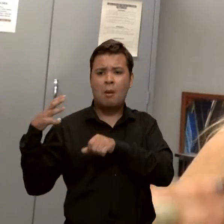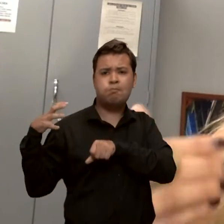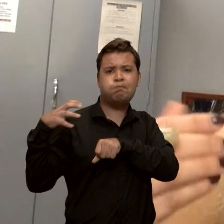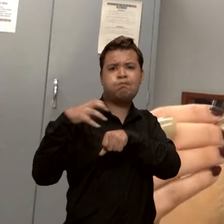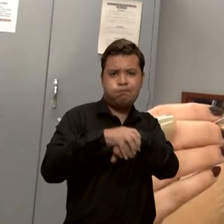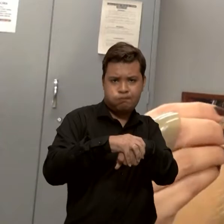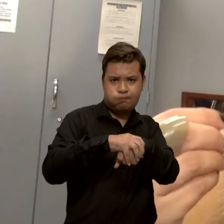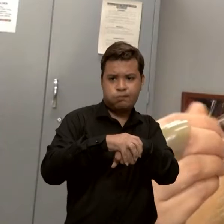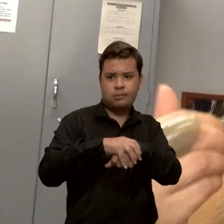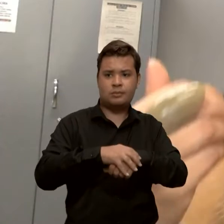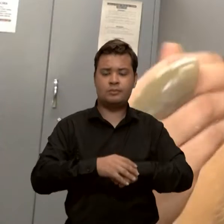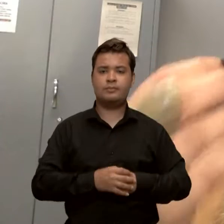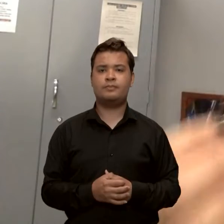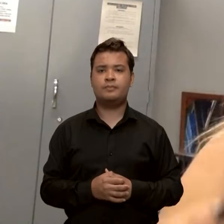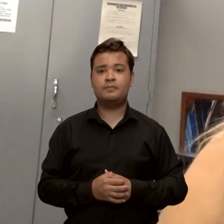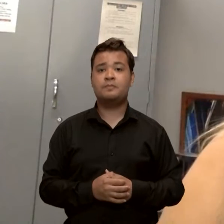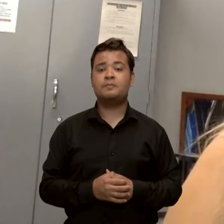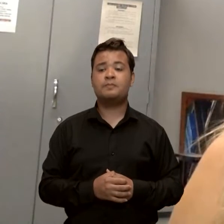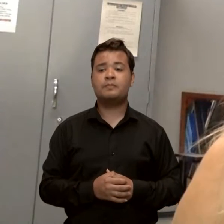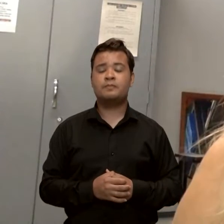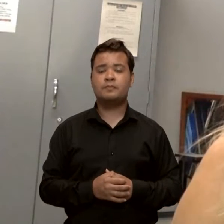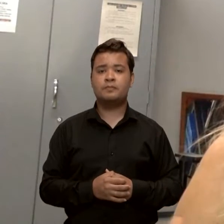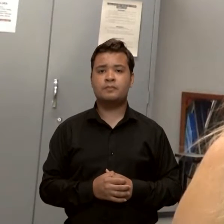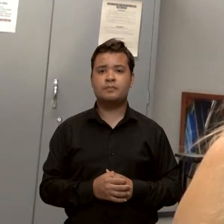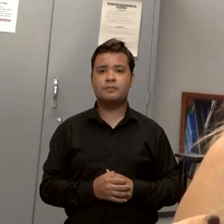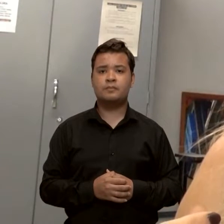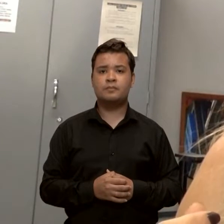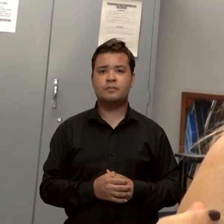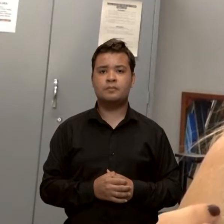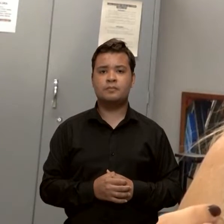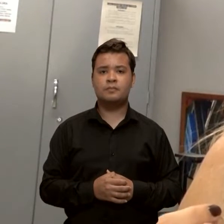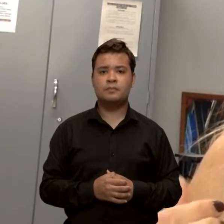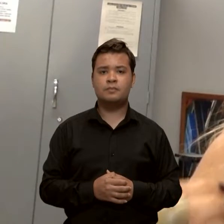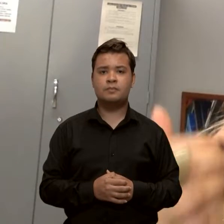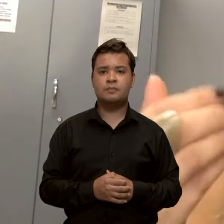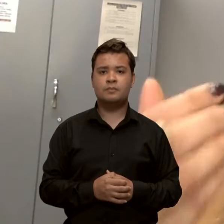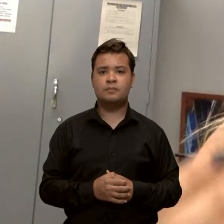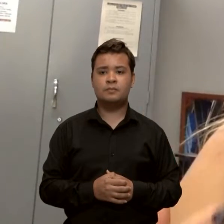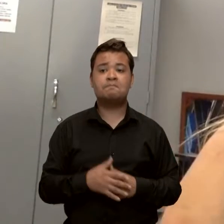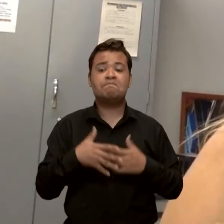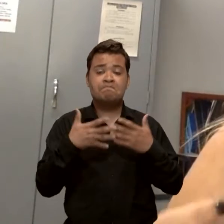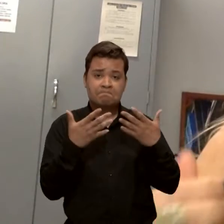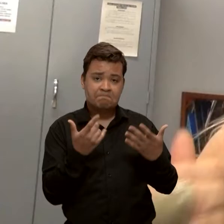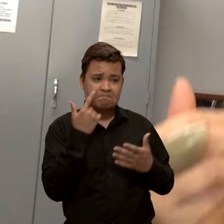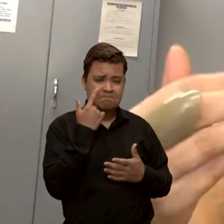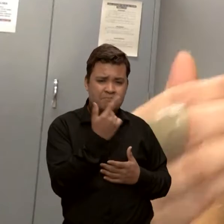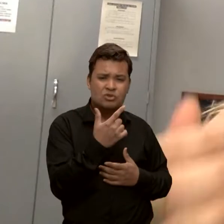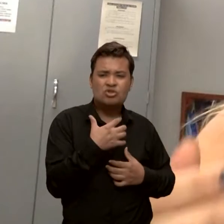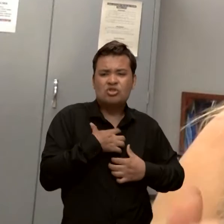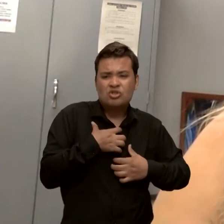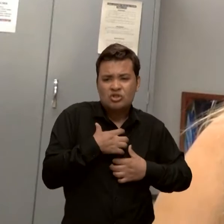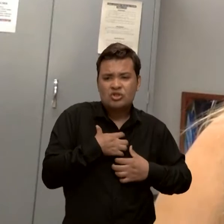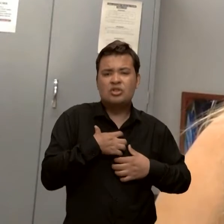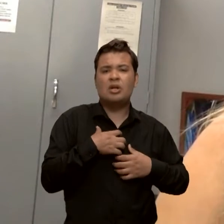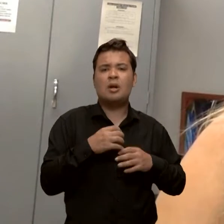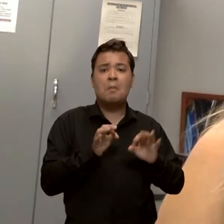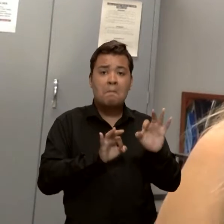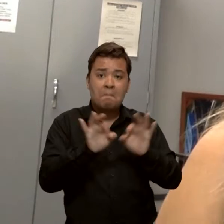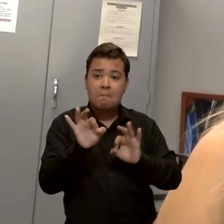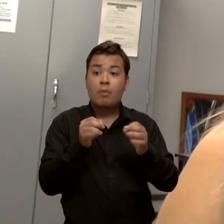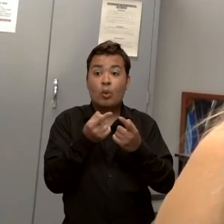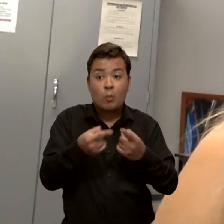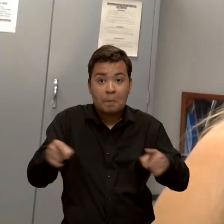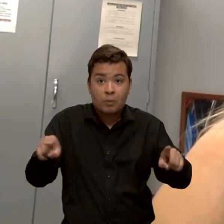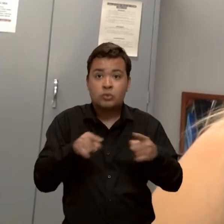Então muitas das formas, né, de se trabalhar, né, no campo de produção